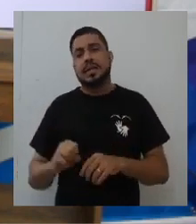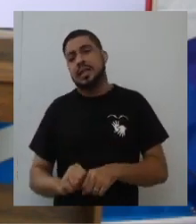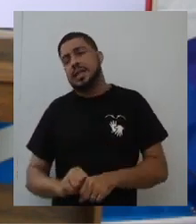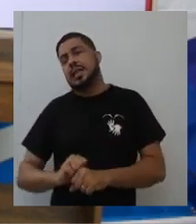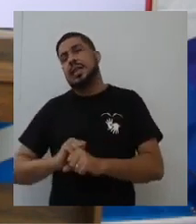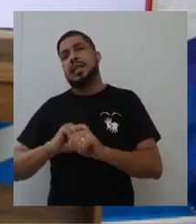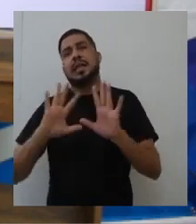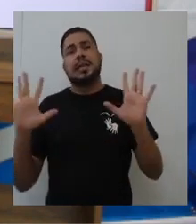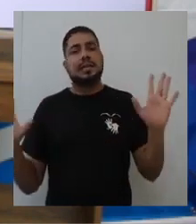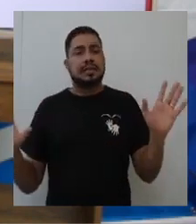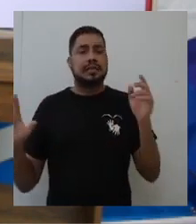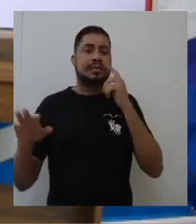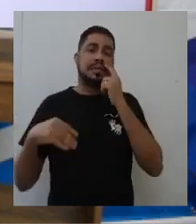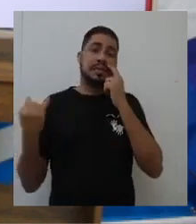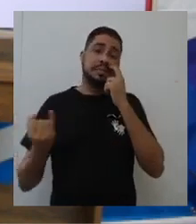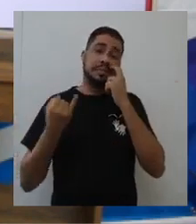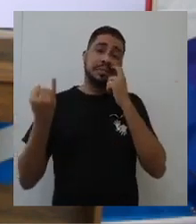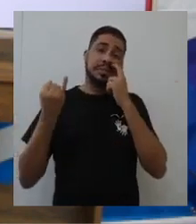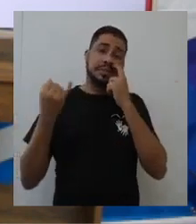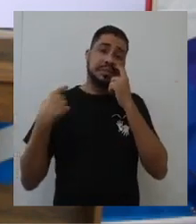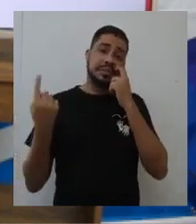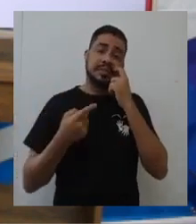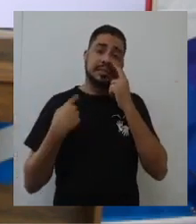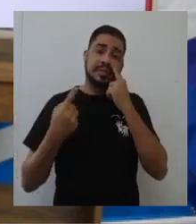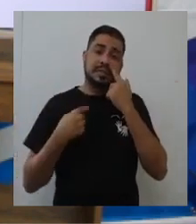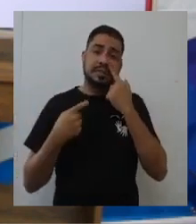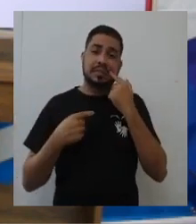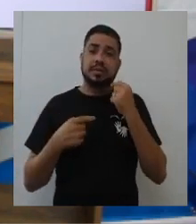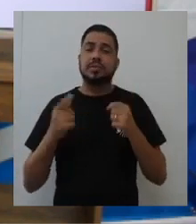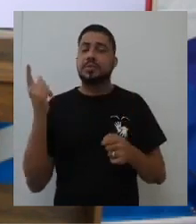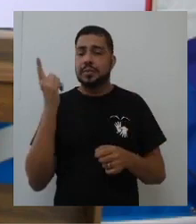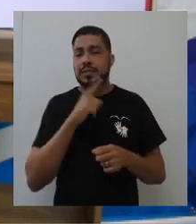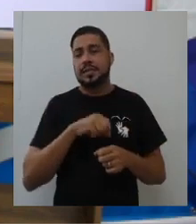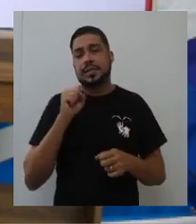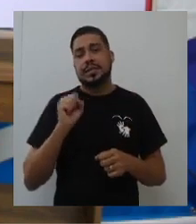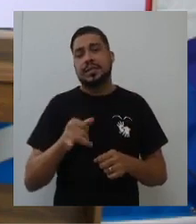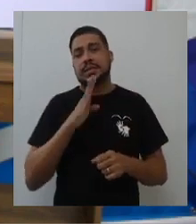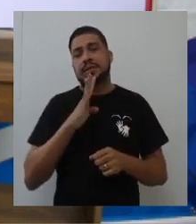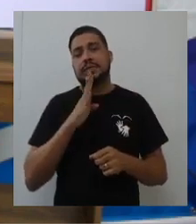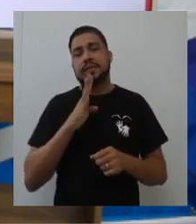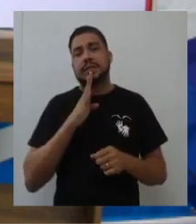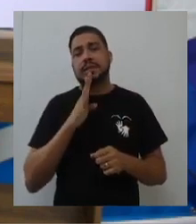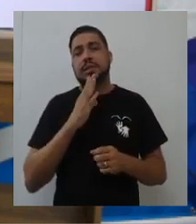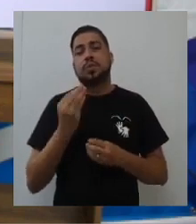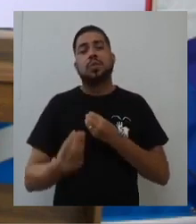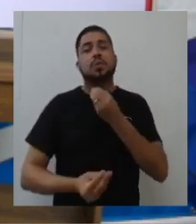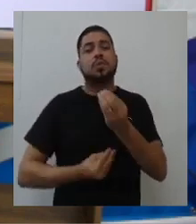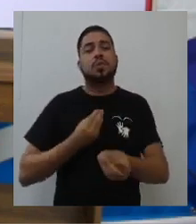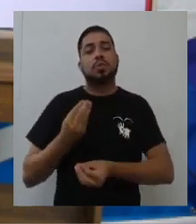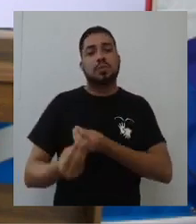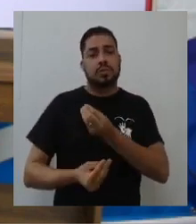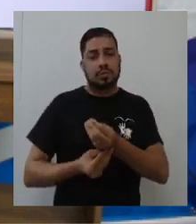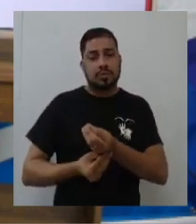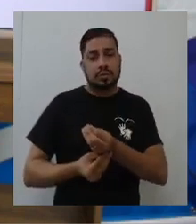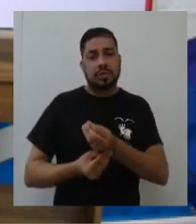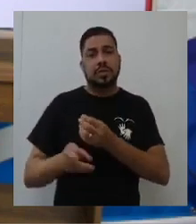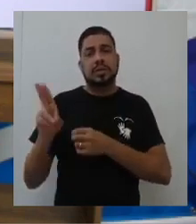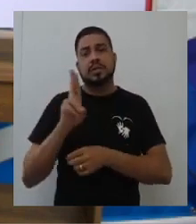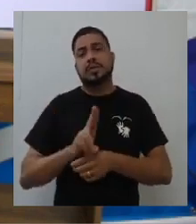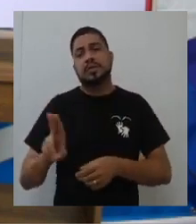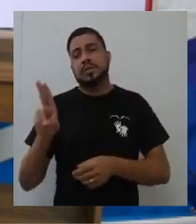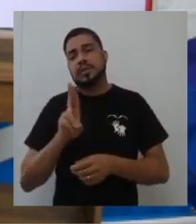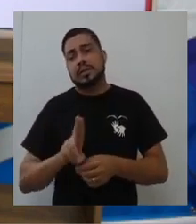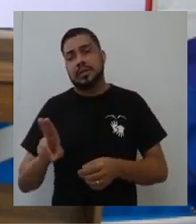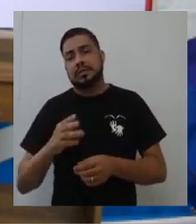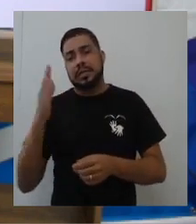nas entrelinhas, é importante que a gente consiga reconhecer como que elas são usadas para a